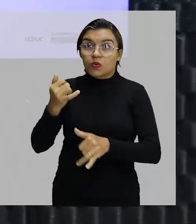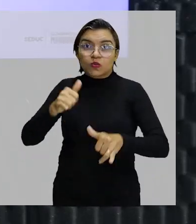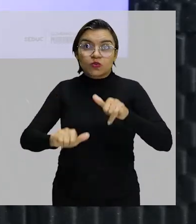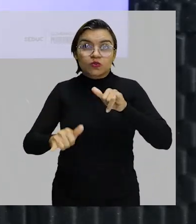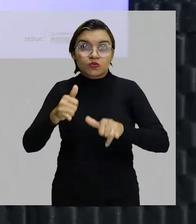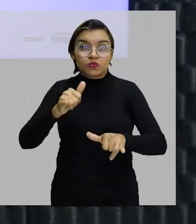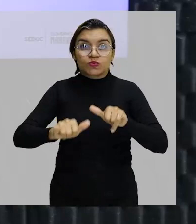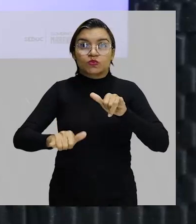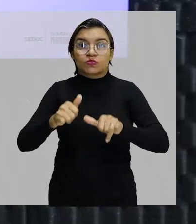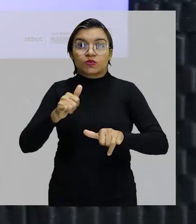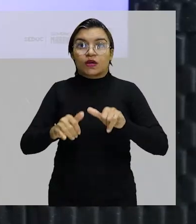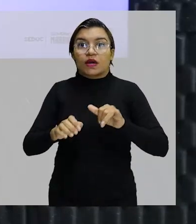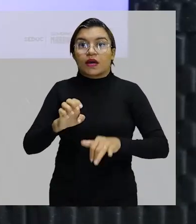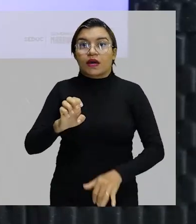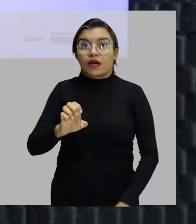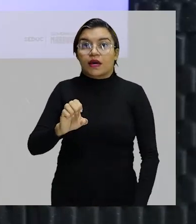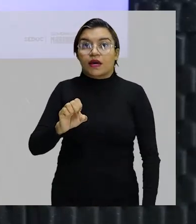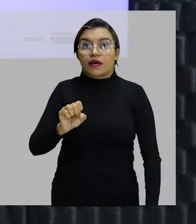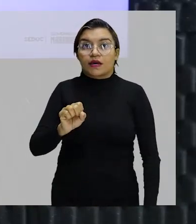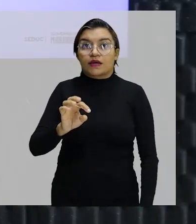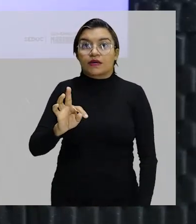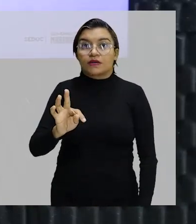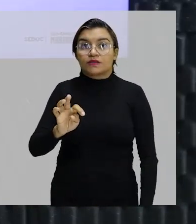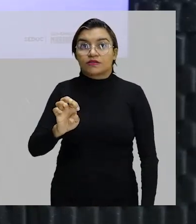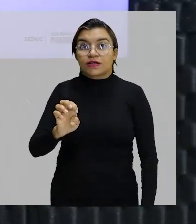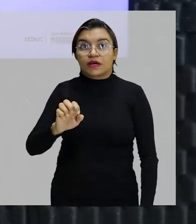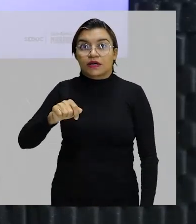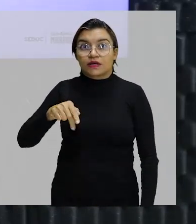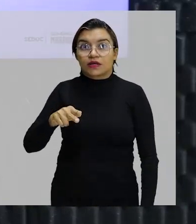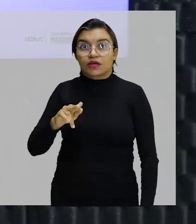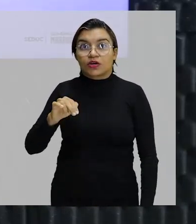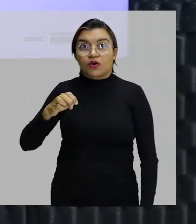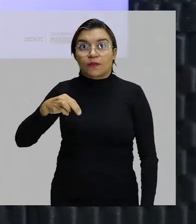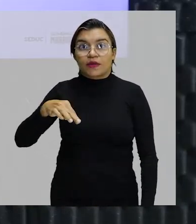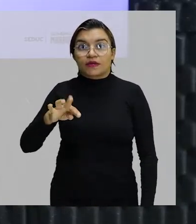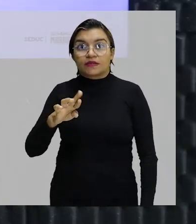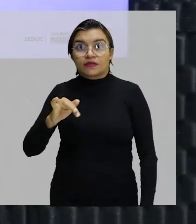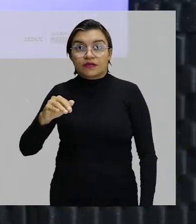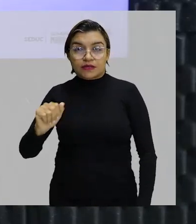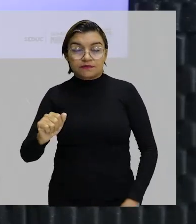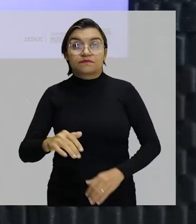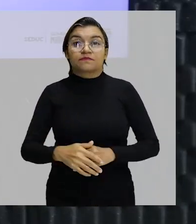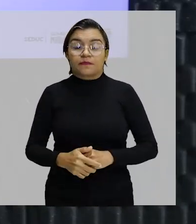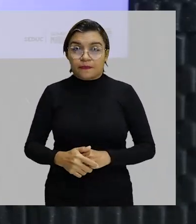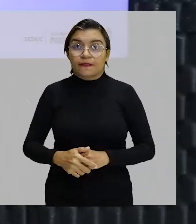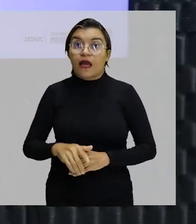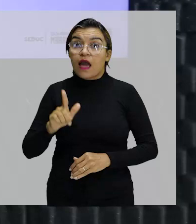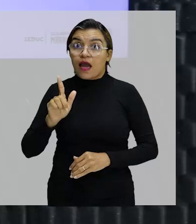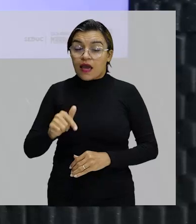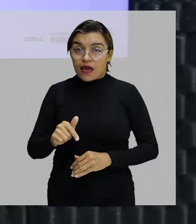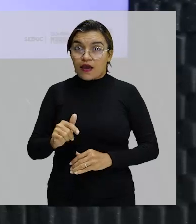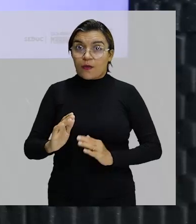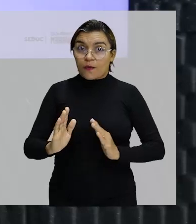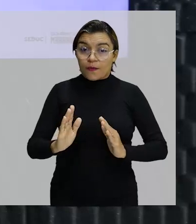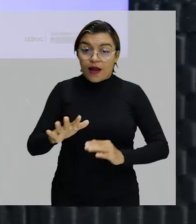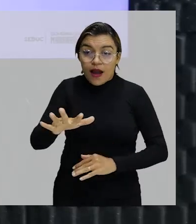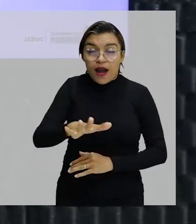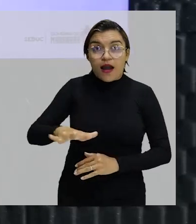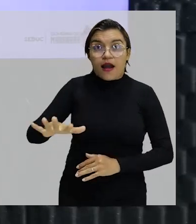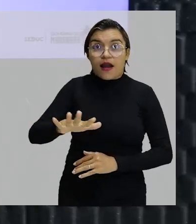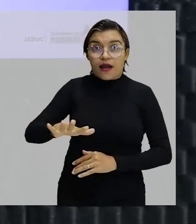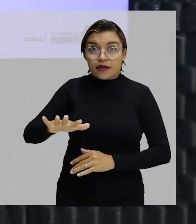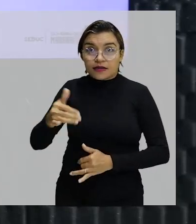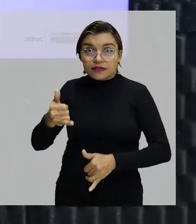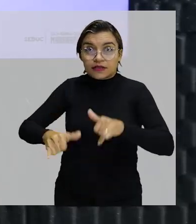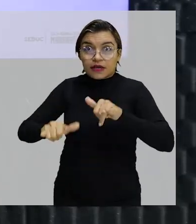químicos, estequiometria ou cálculo estequiométrico, tudo bem? É uma parte da química, é um ramo da